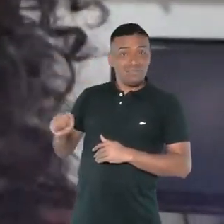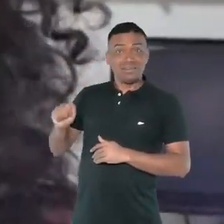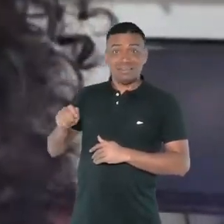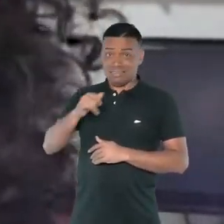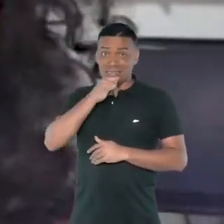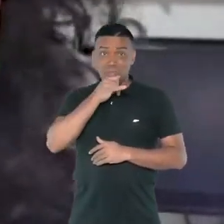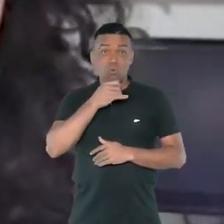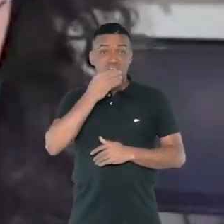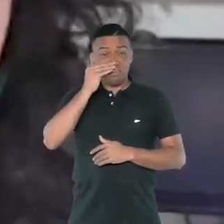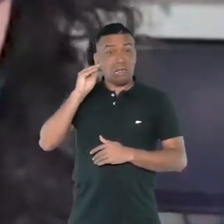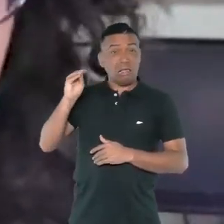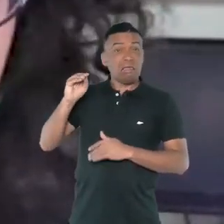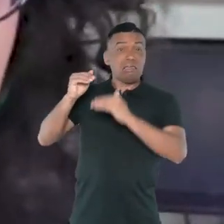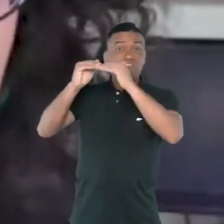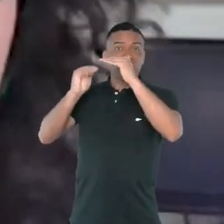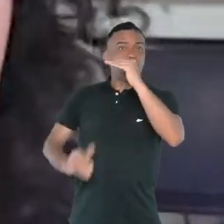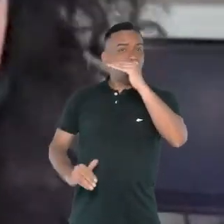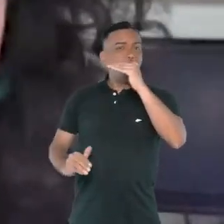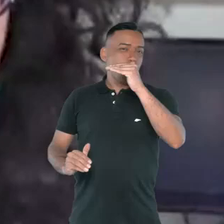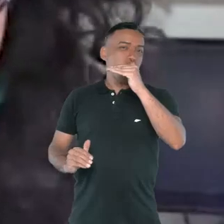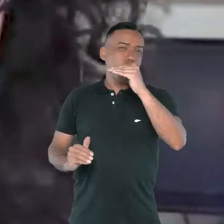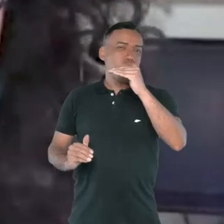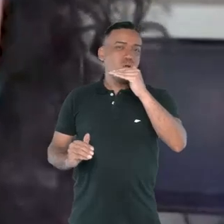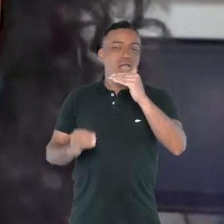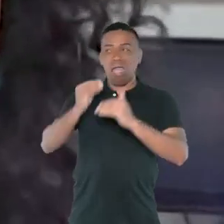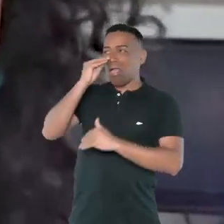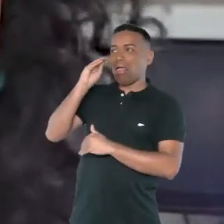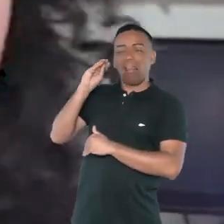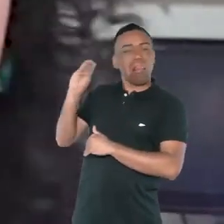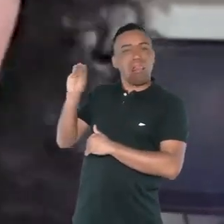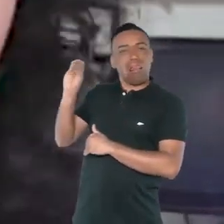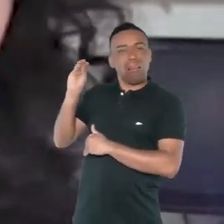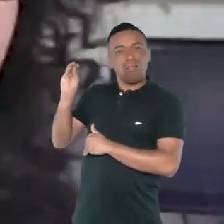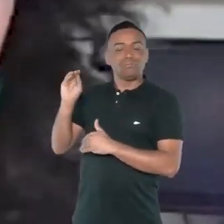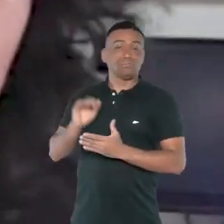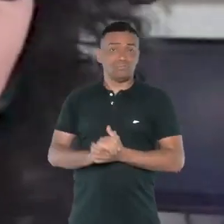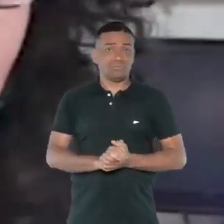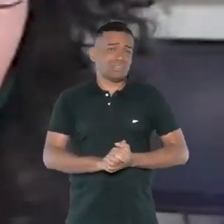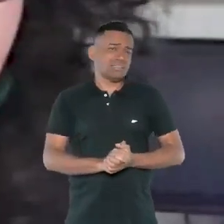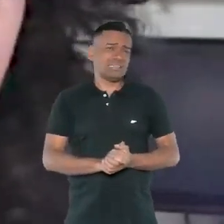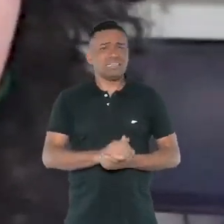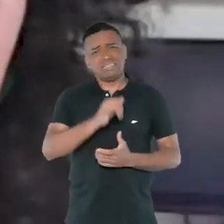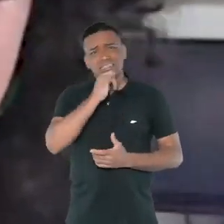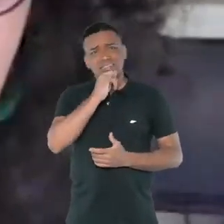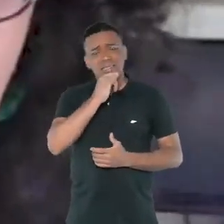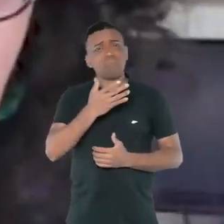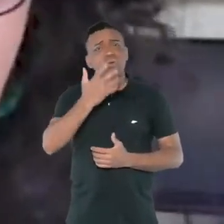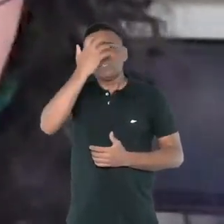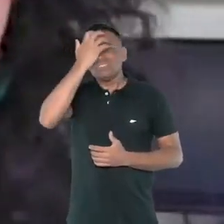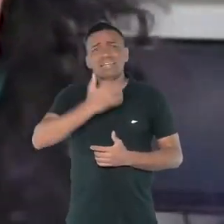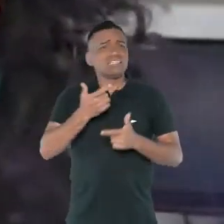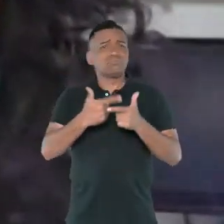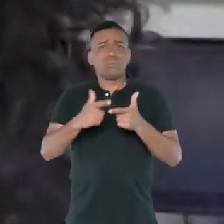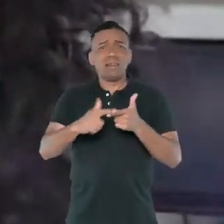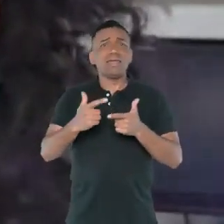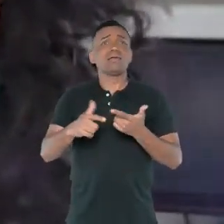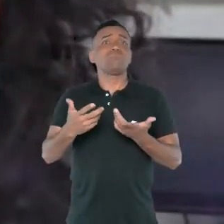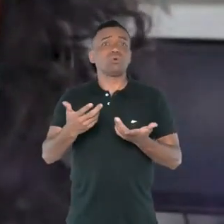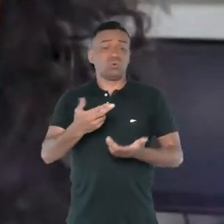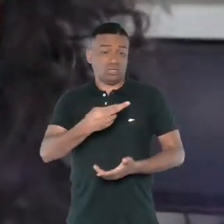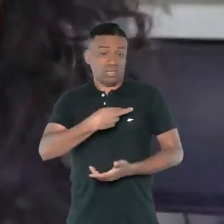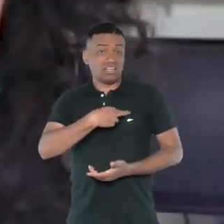que como a África por muito tempo foi lida, e ainda é por muitos, é inferior, é menor, é desprezado. Eu